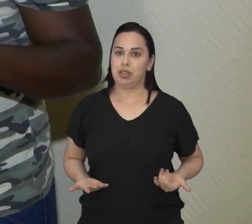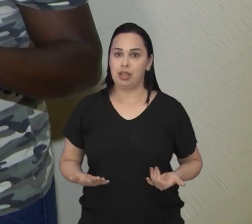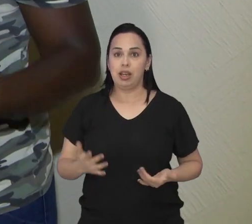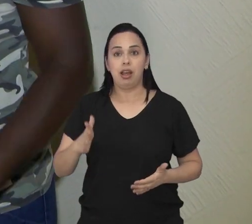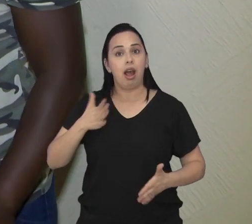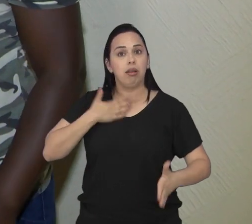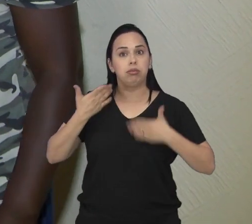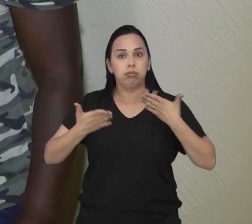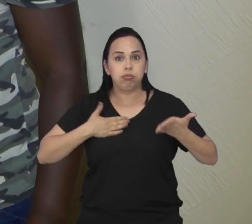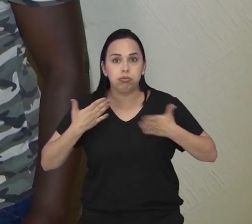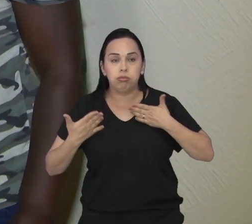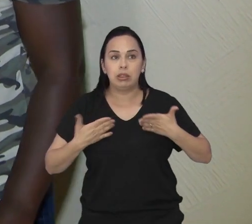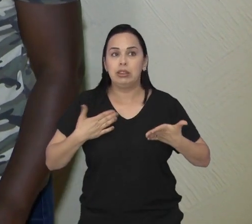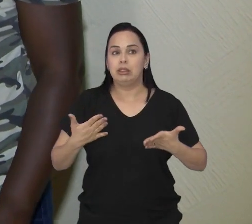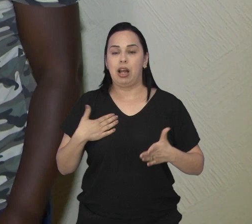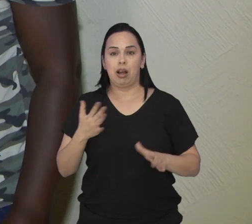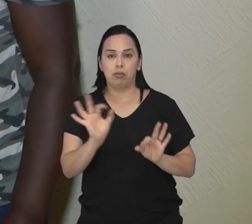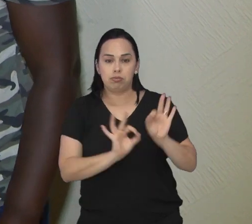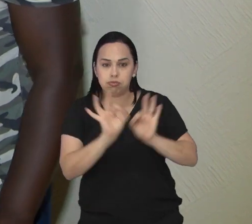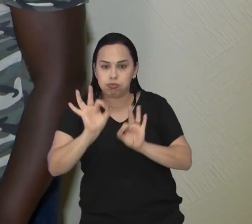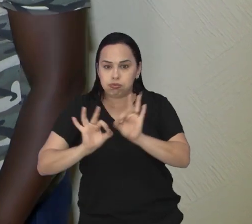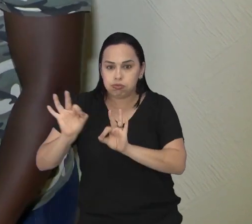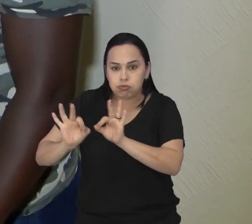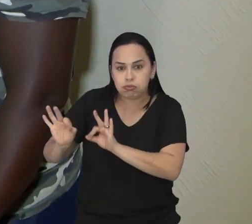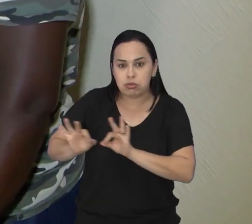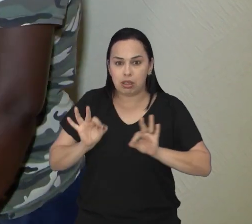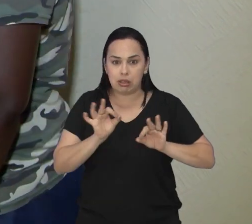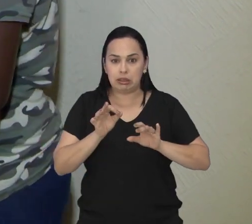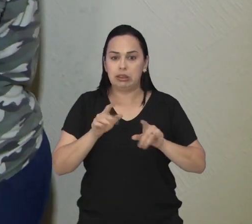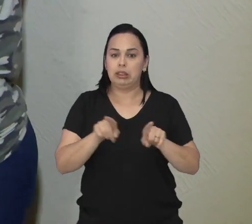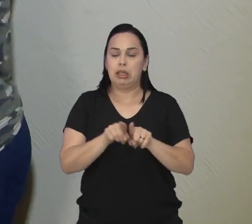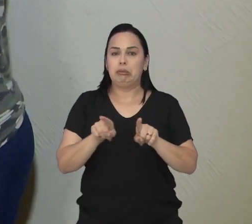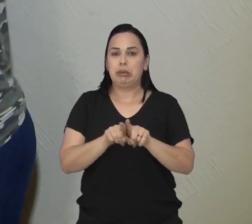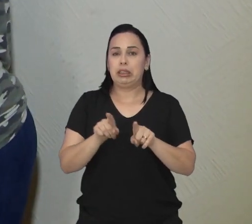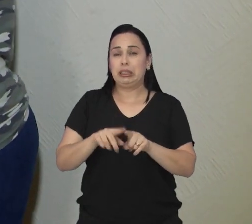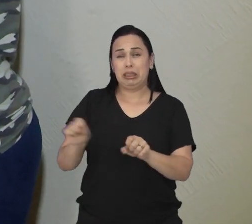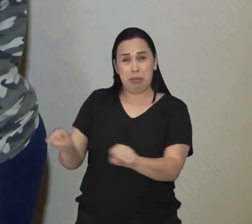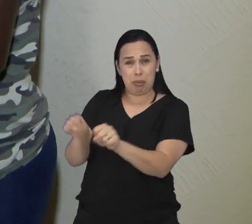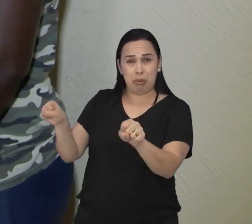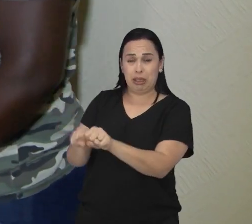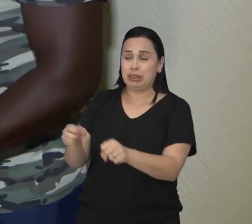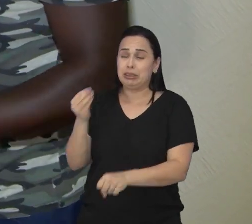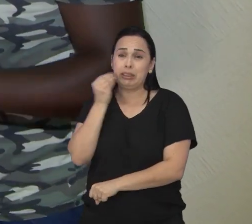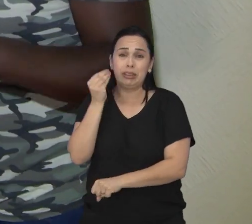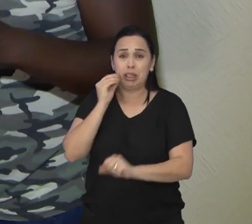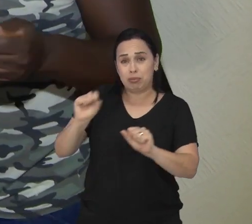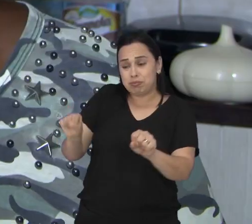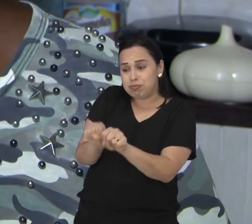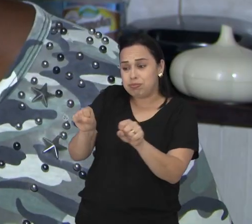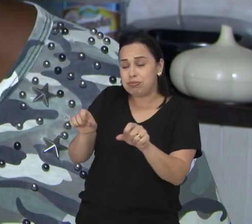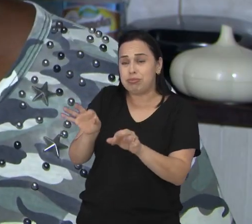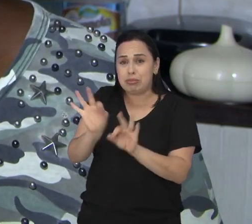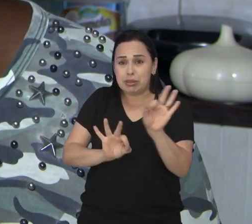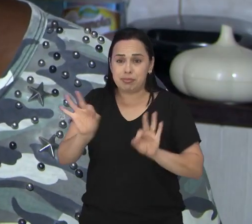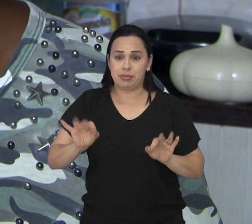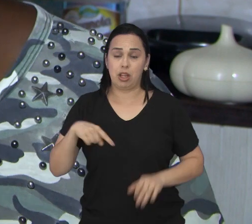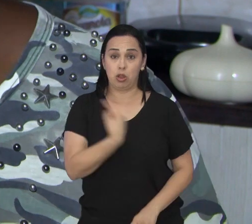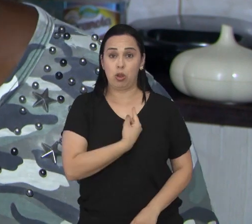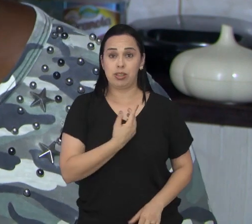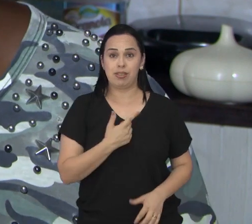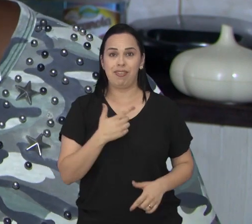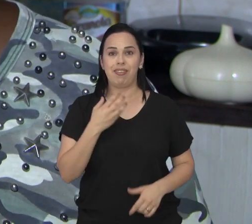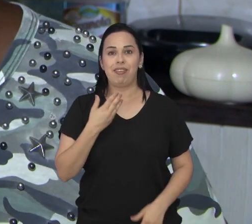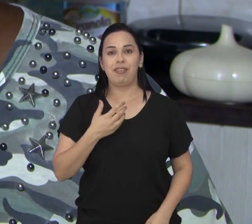o susto, ela ainda tenta se organizar com o que restou dos móveis que foram danificados. A gente tem que